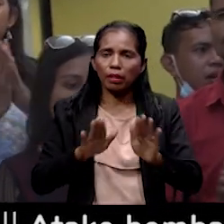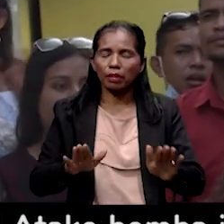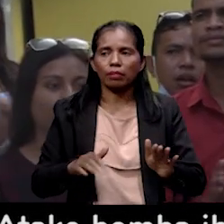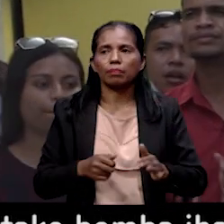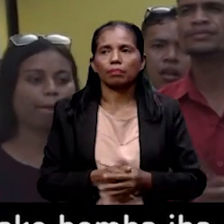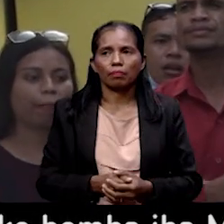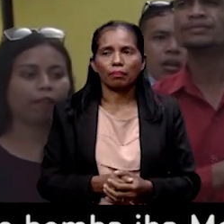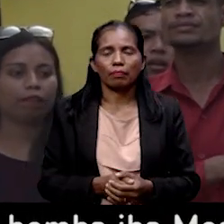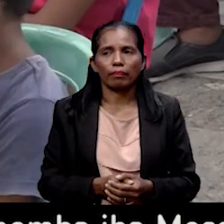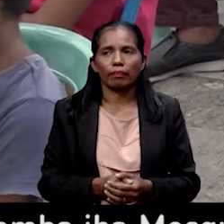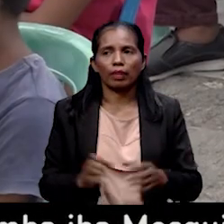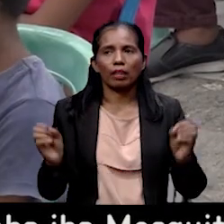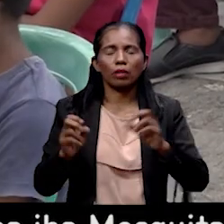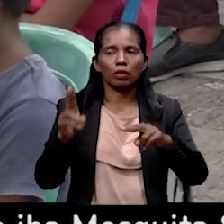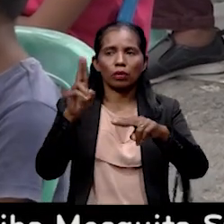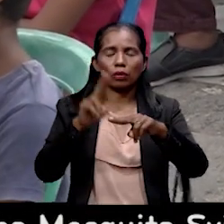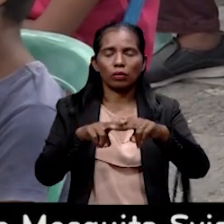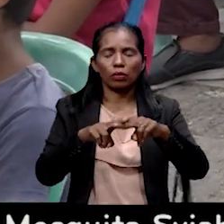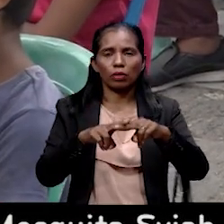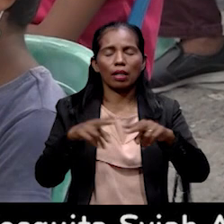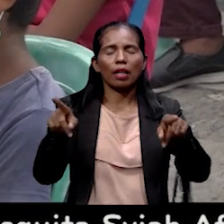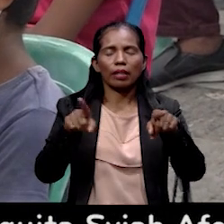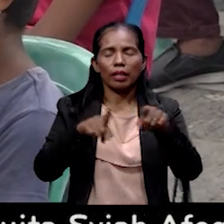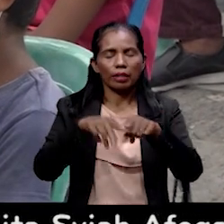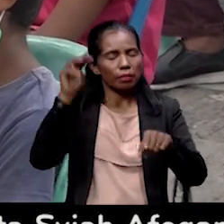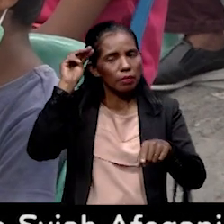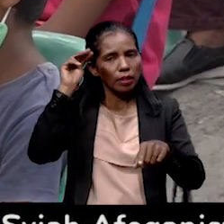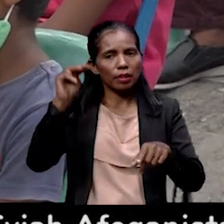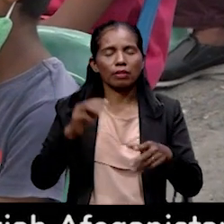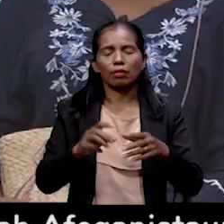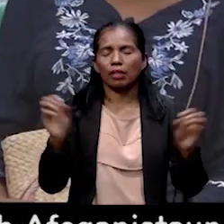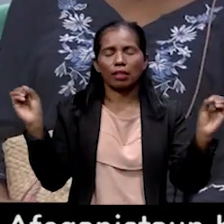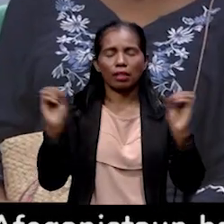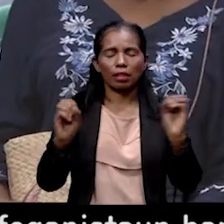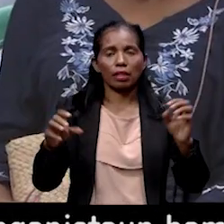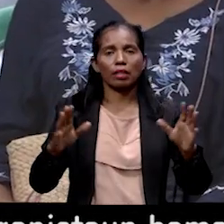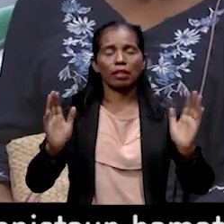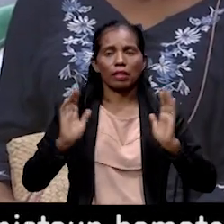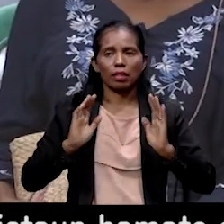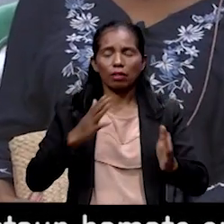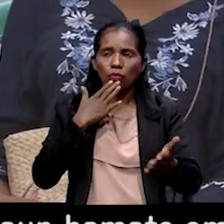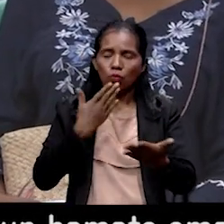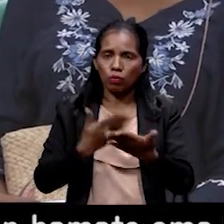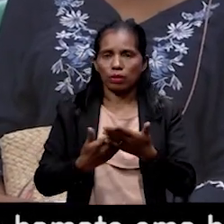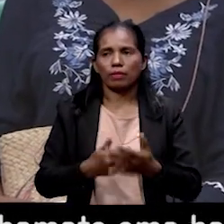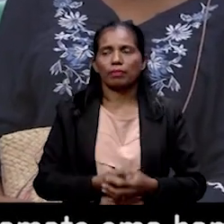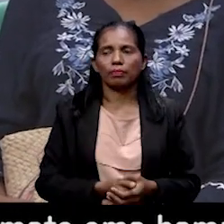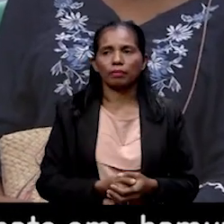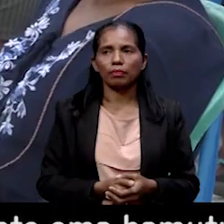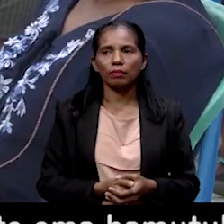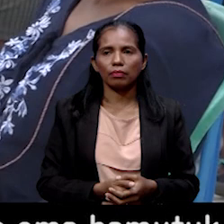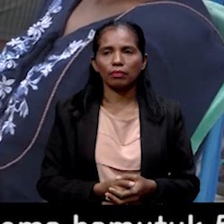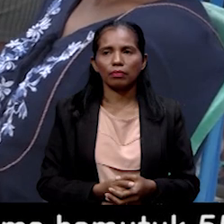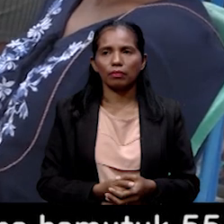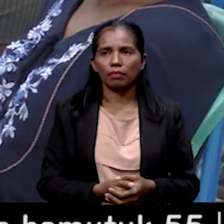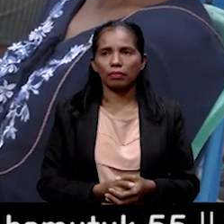Excelência de lá, os que estão tudo dia no da ministro e de boa excelência lá, de excelência que está dia que temos. Não é tema